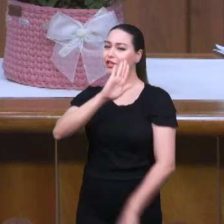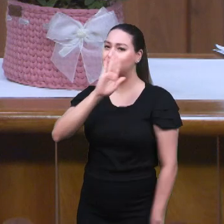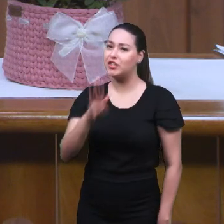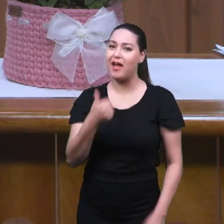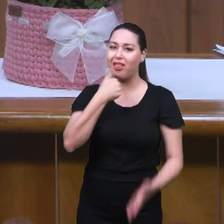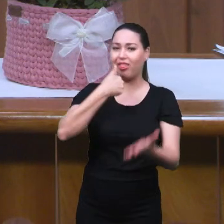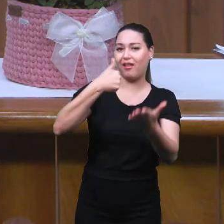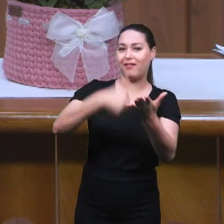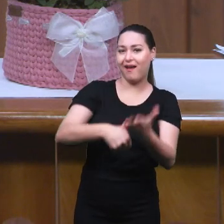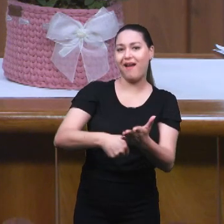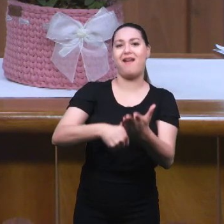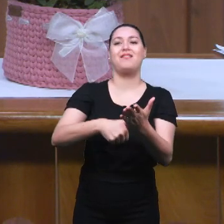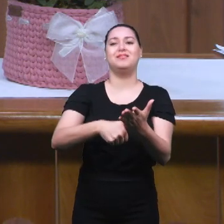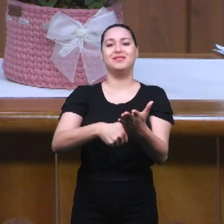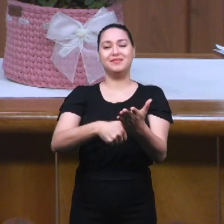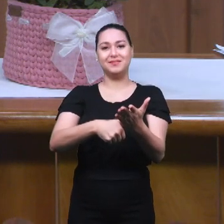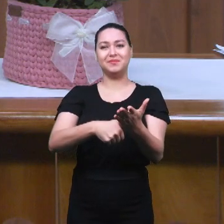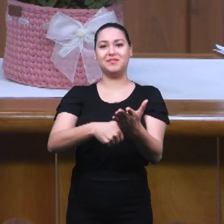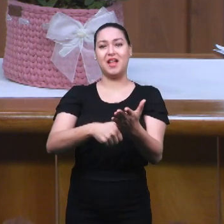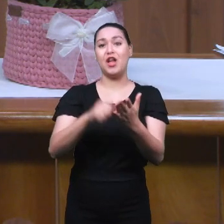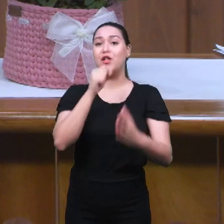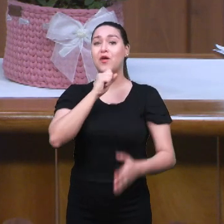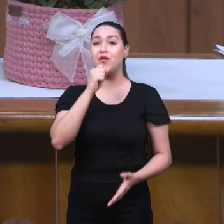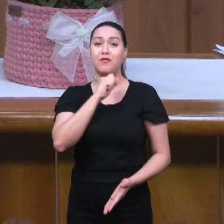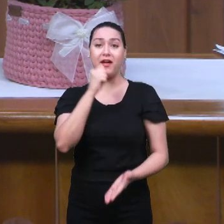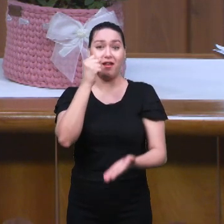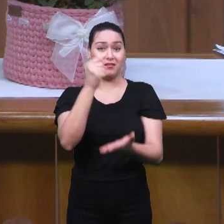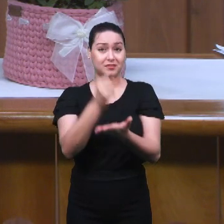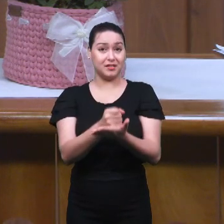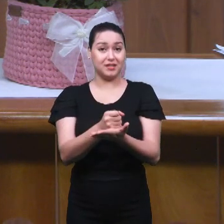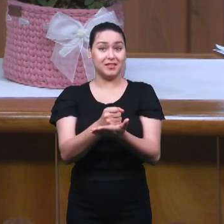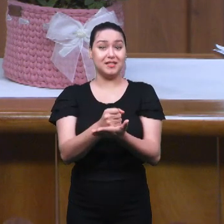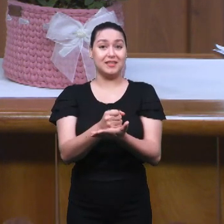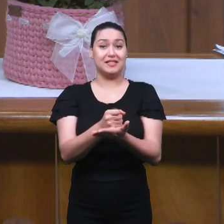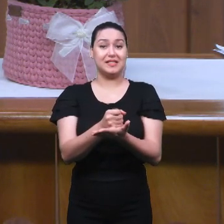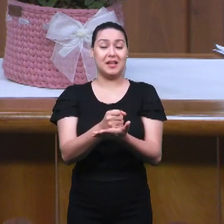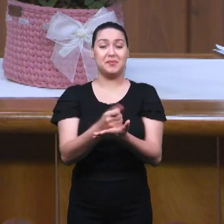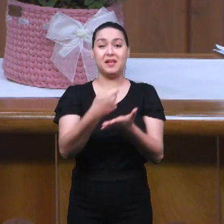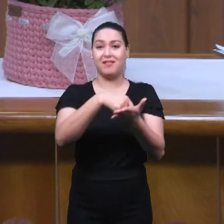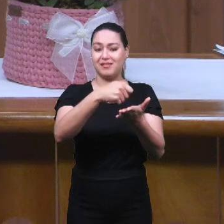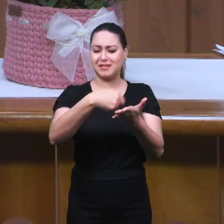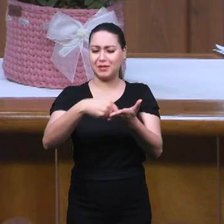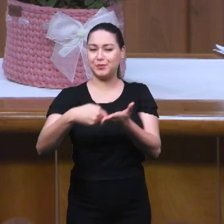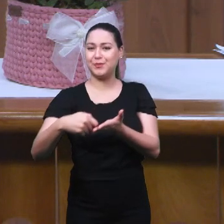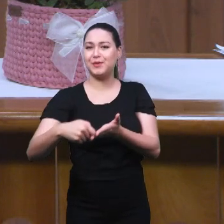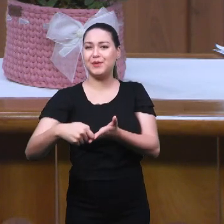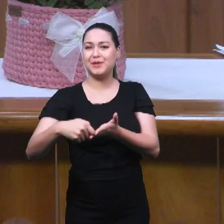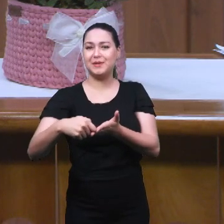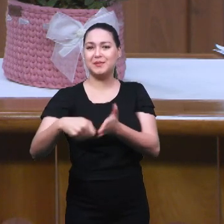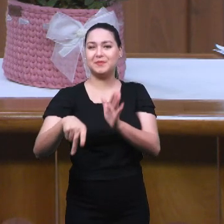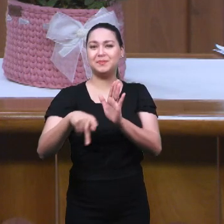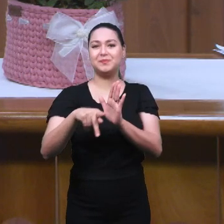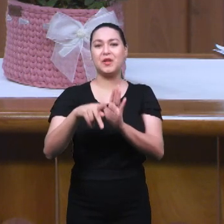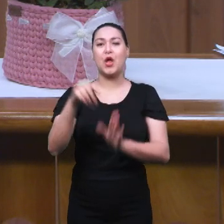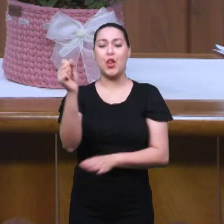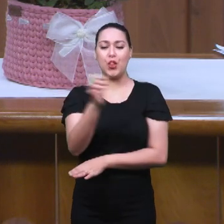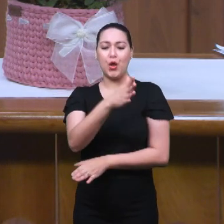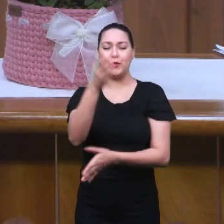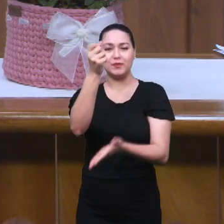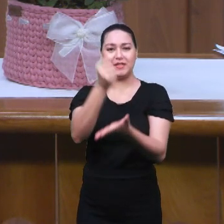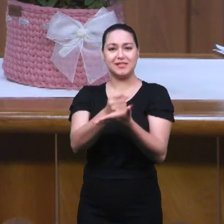suas epístolas, o Velho Testamento já estava todo pronto, que eram as Escrituras, e já vem o Novo Testamento com